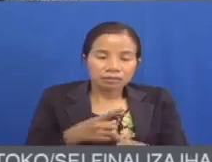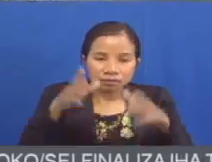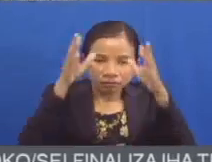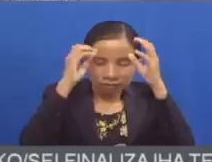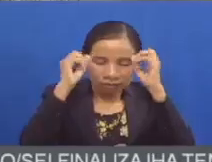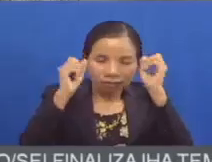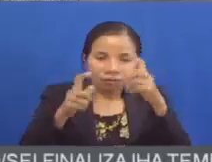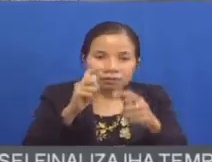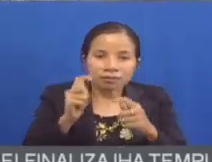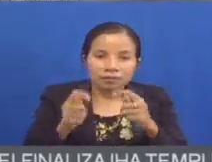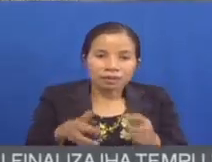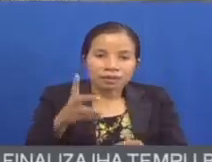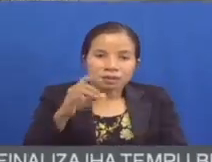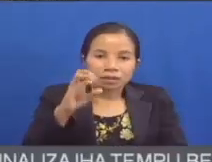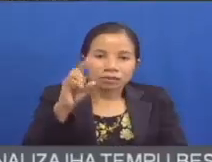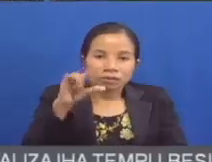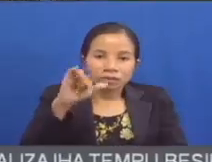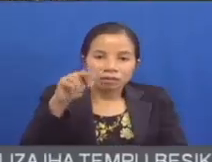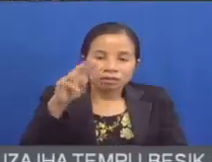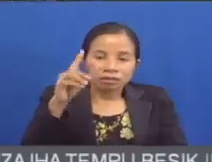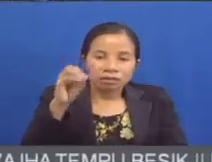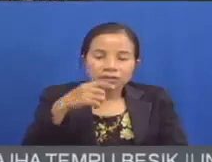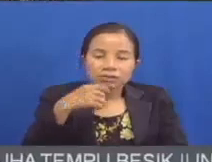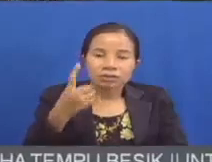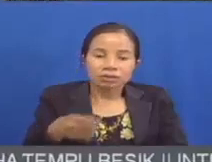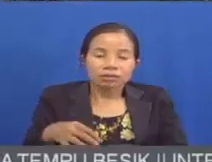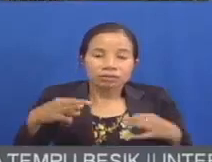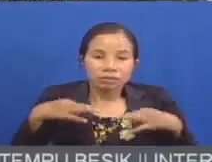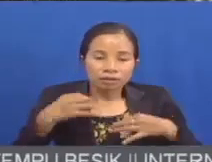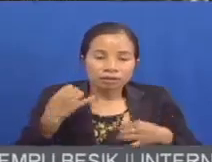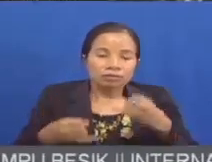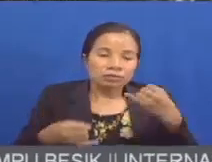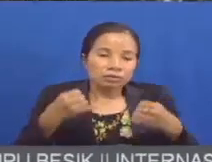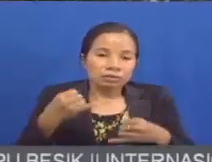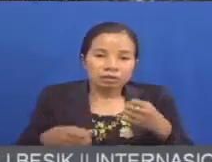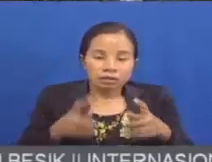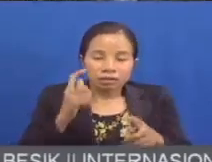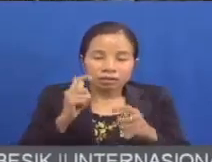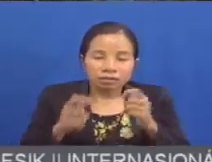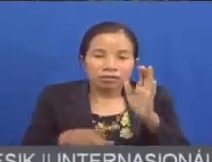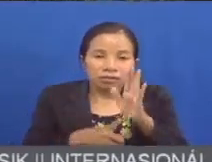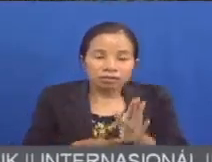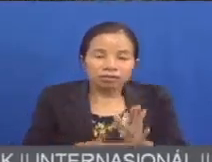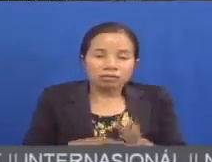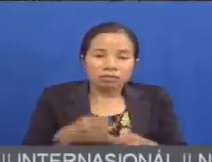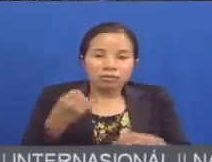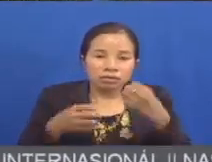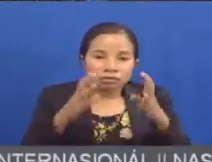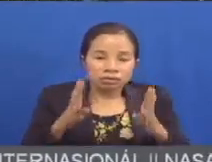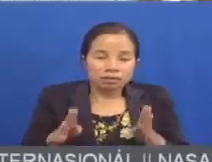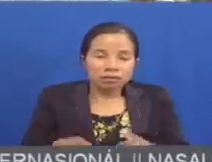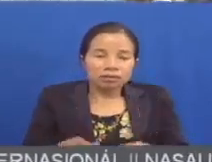presidente tribunal recurso de Olindo dos Santos Hateten, durante férias judicial, tribunal aplica turno bazui Cira,